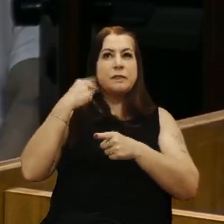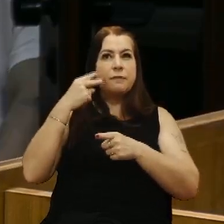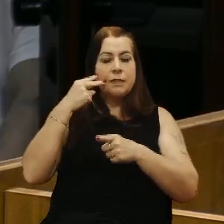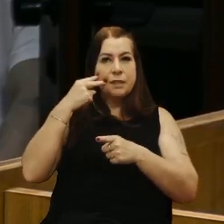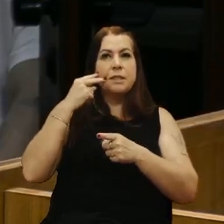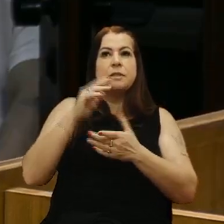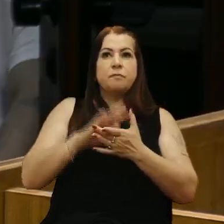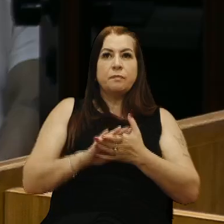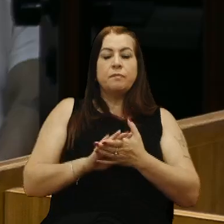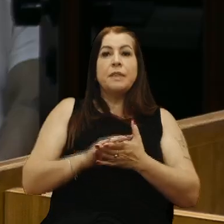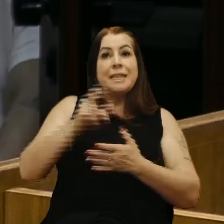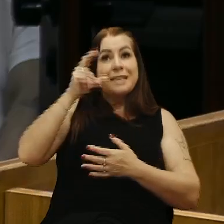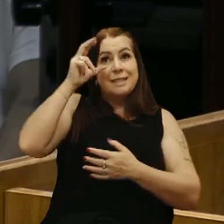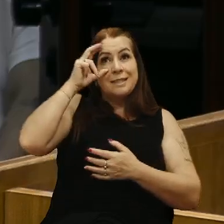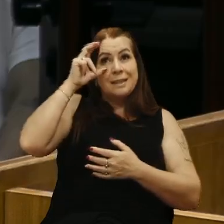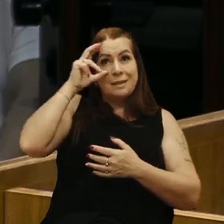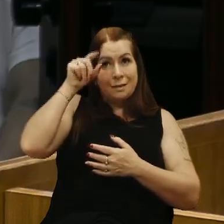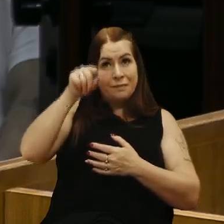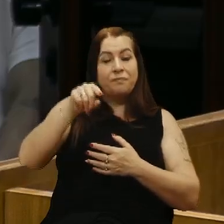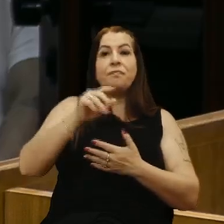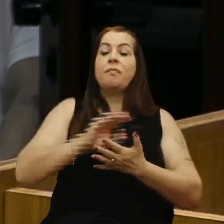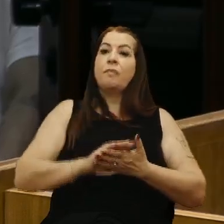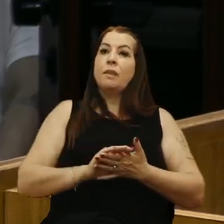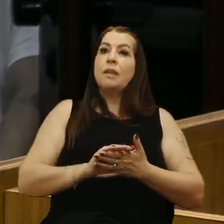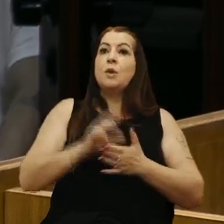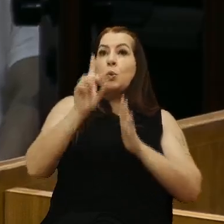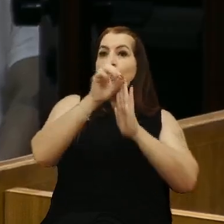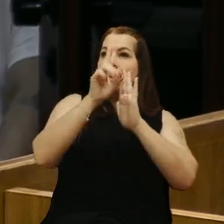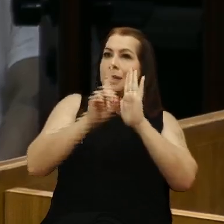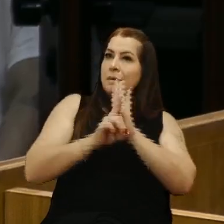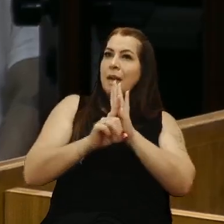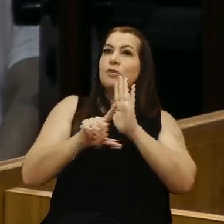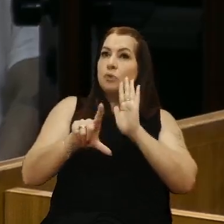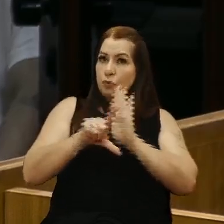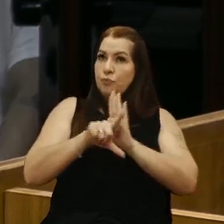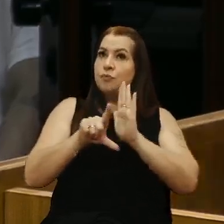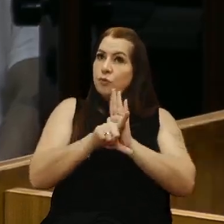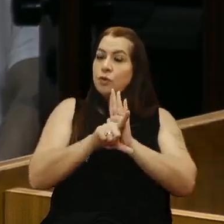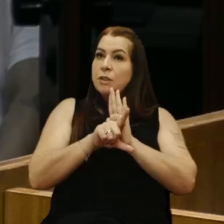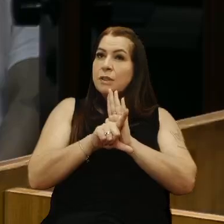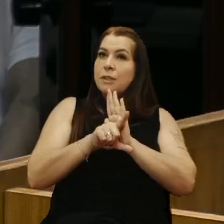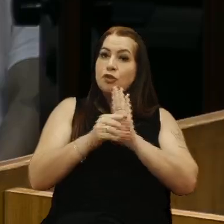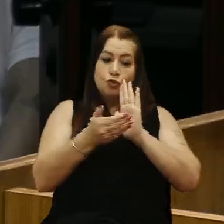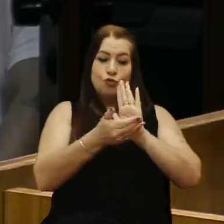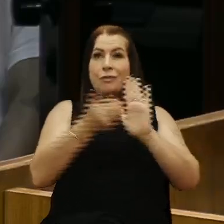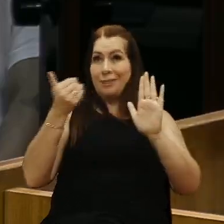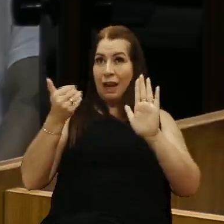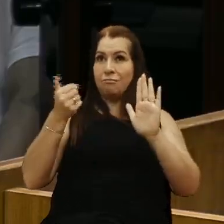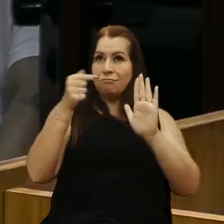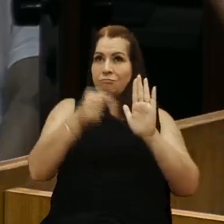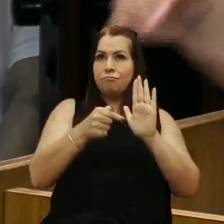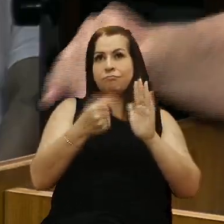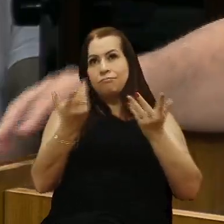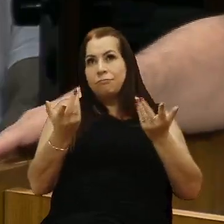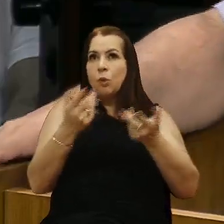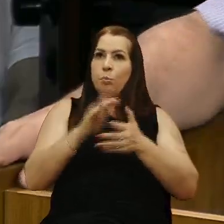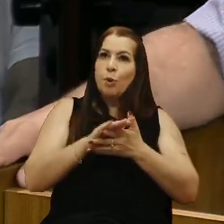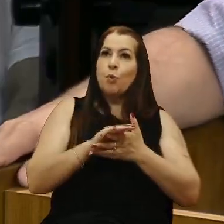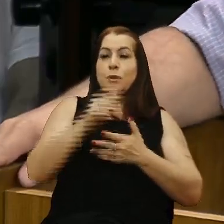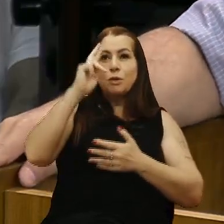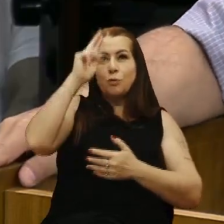vereadora Sandra Boneto, um decreto legislativo de sustação a um ato